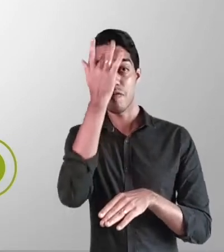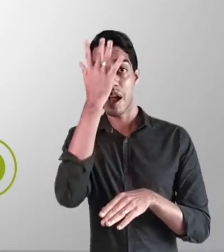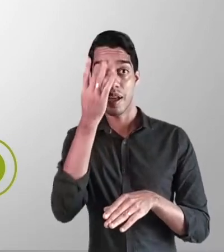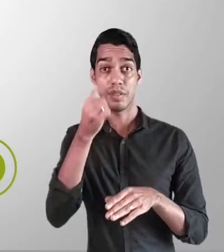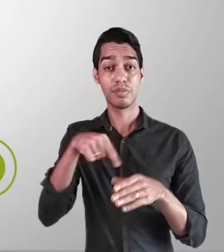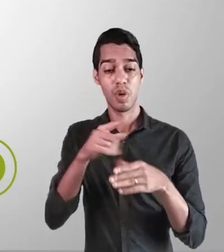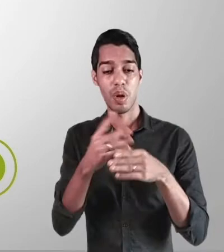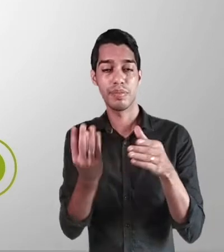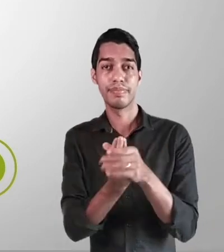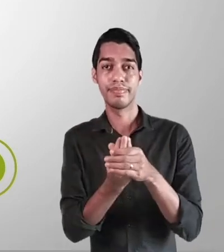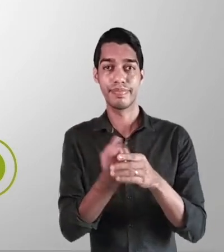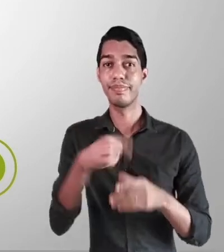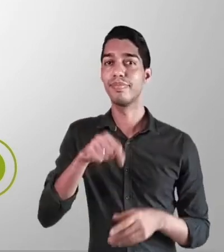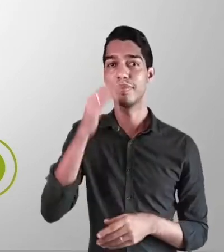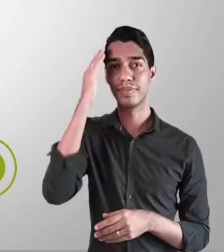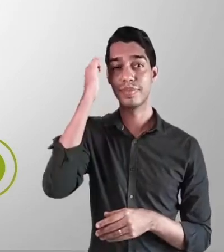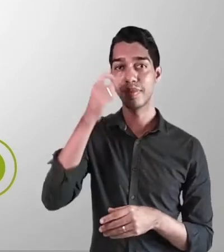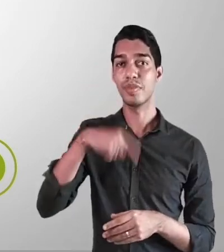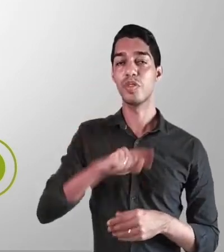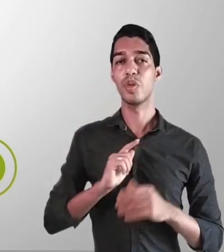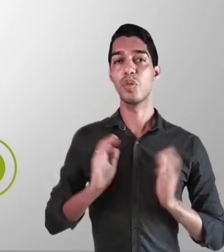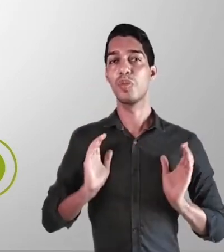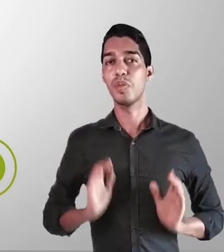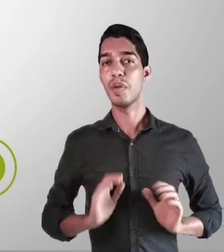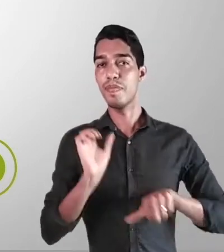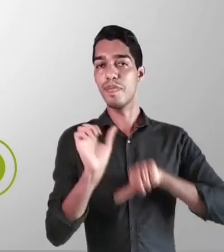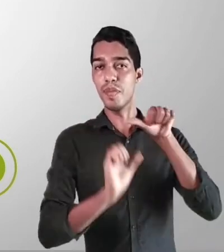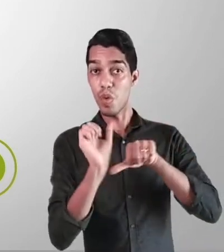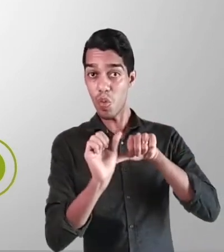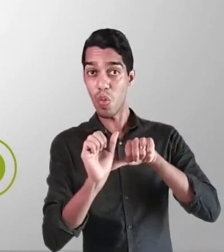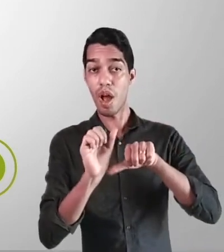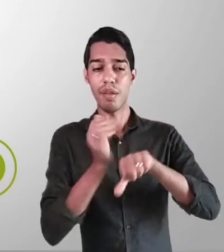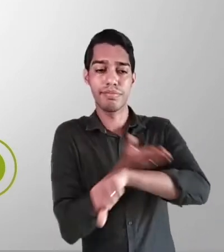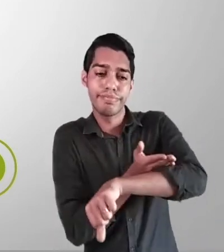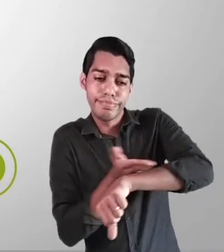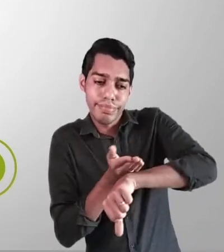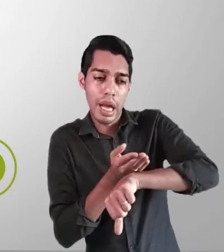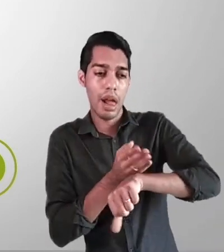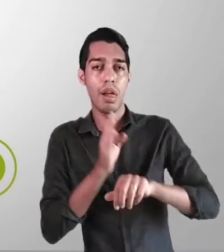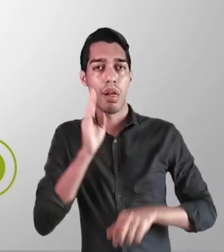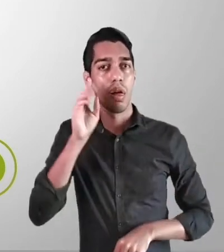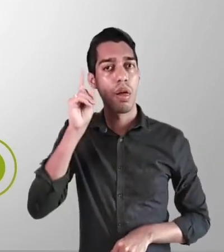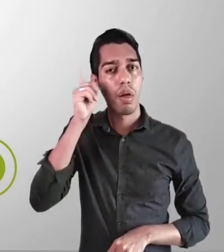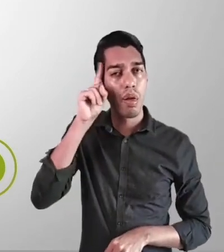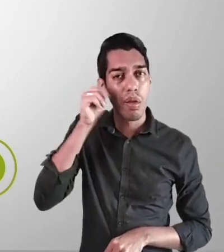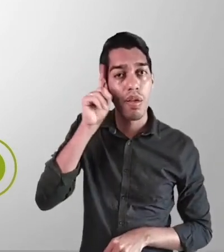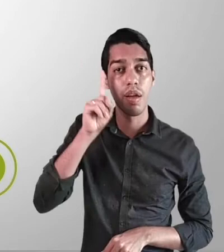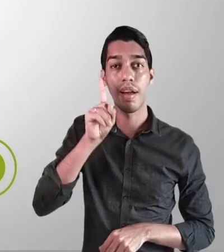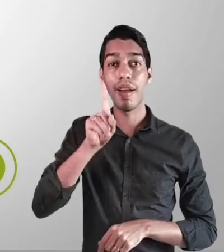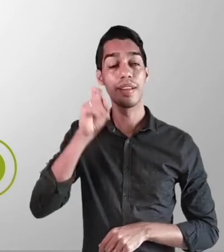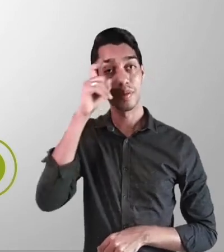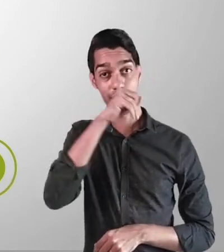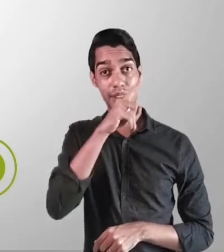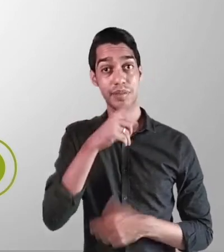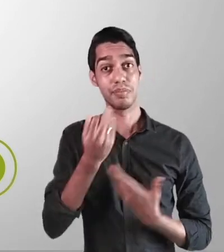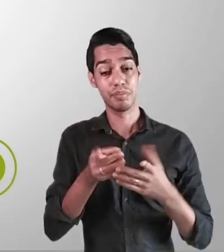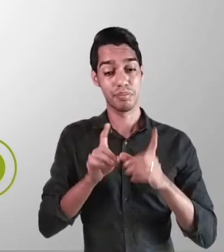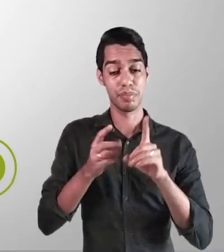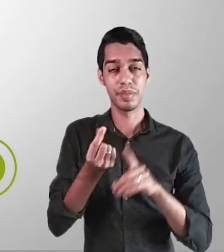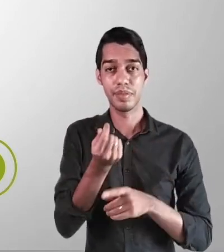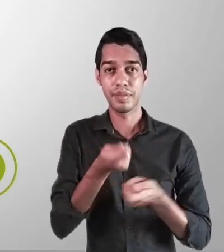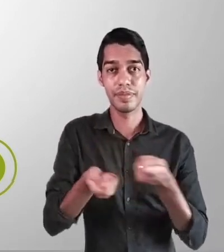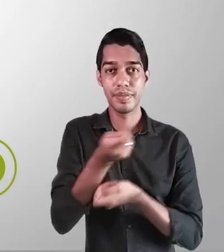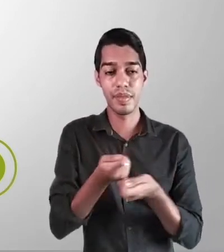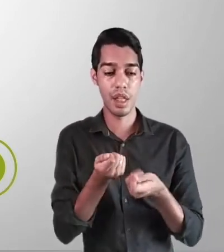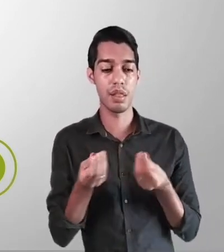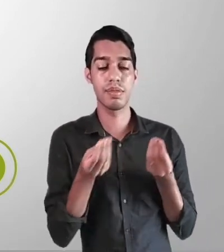nós mudamos de comportamento é muito difícil e a educação financeira precisa trabalhar no comportamental, na relação com as finanças não é